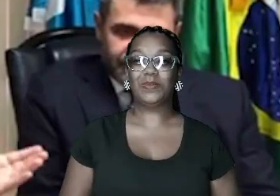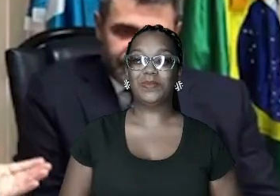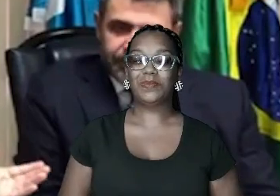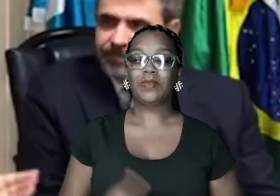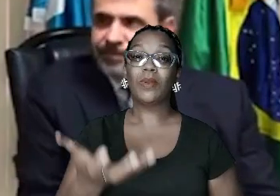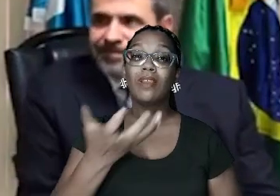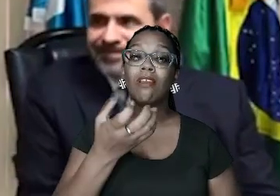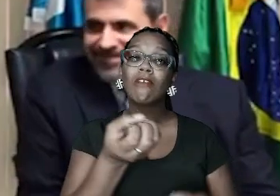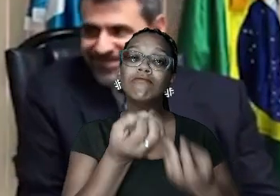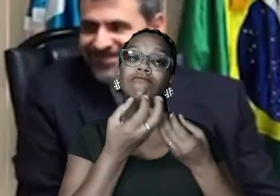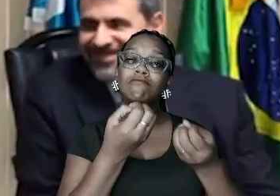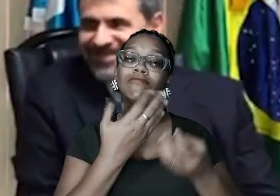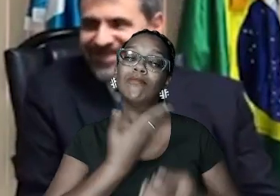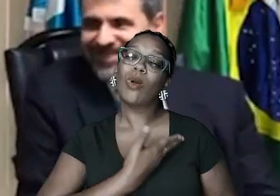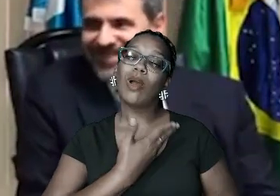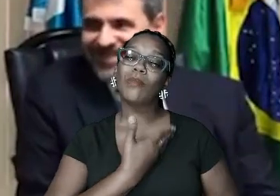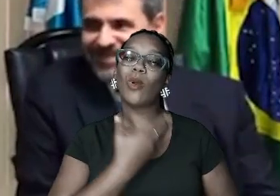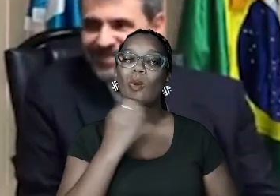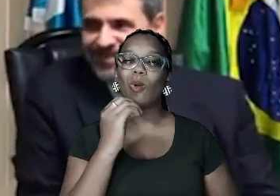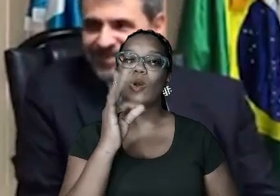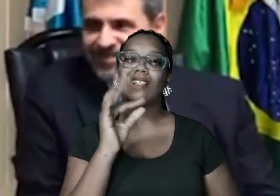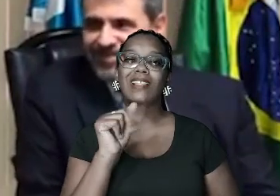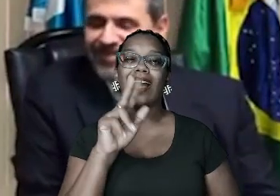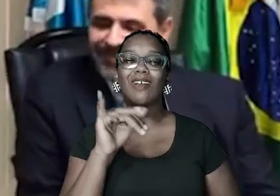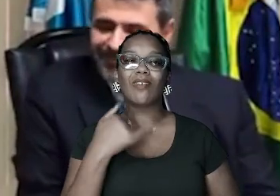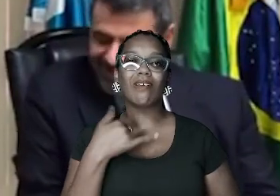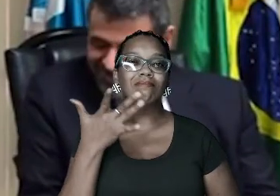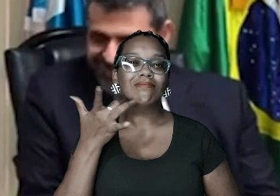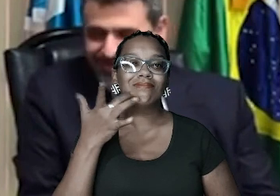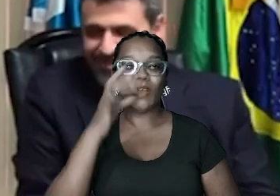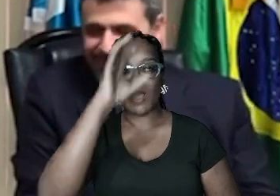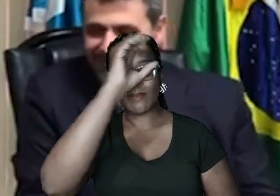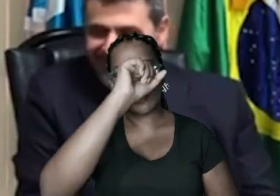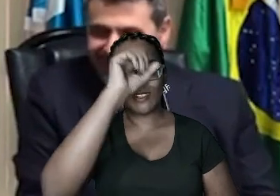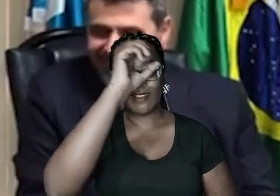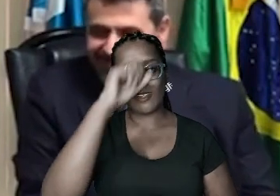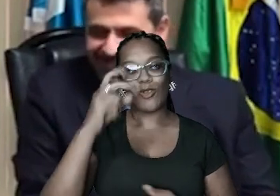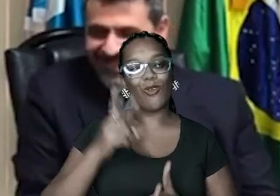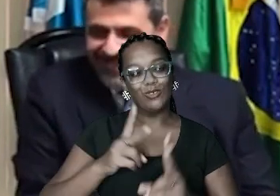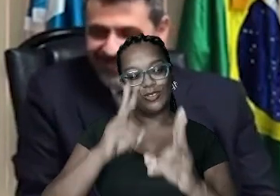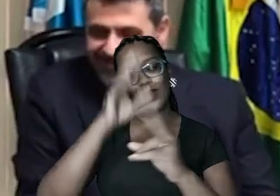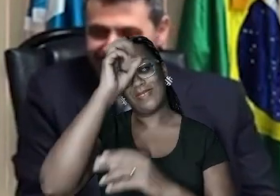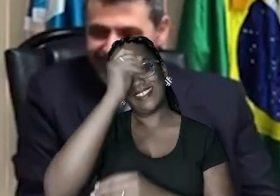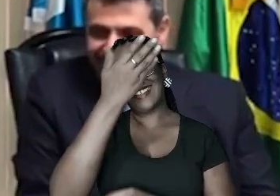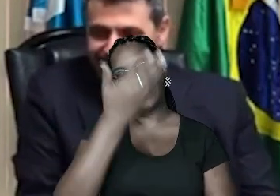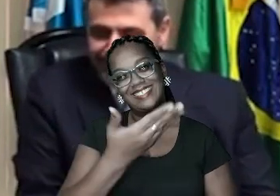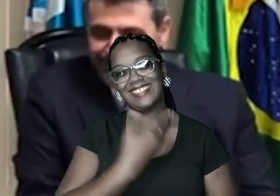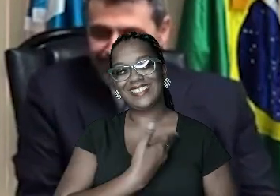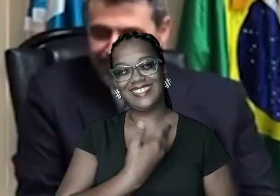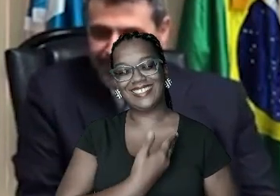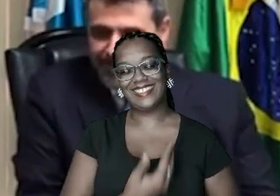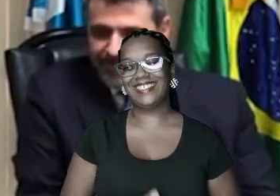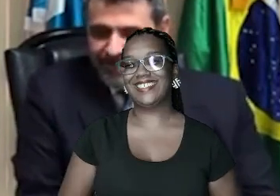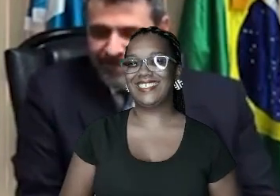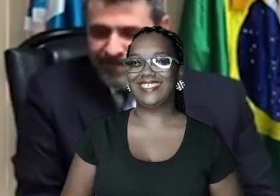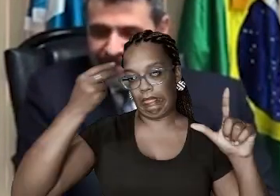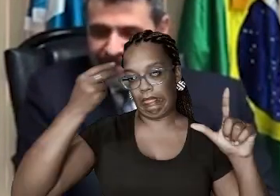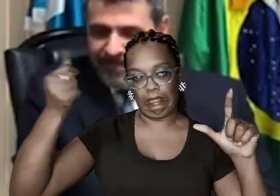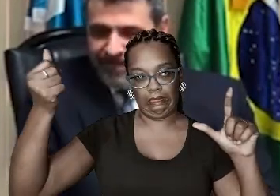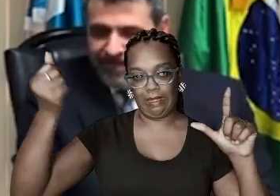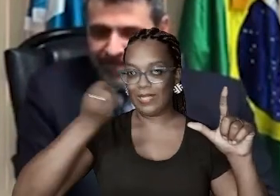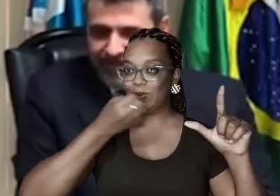de ouvir meu amigo Otávio falando É sempre um prazer ouvir aprendo sempre aprendi muito continua aprendendo com o